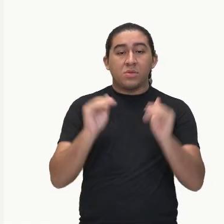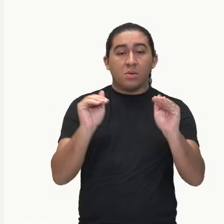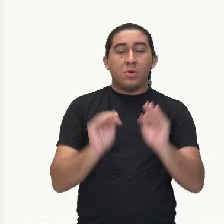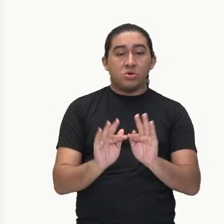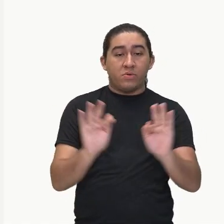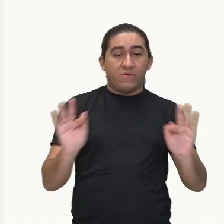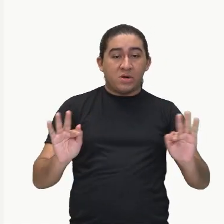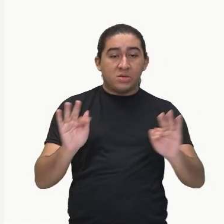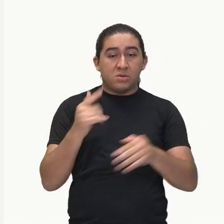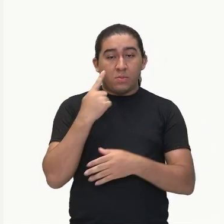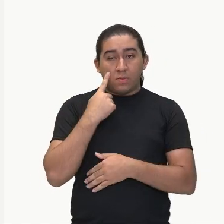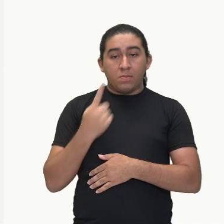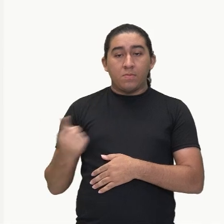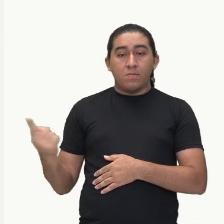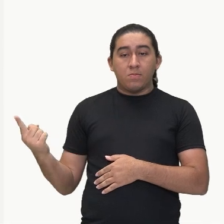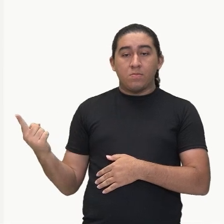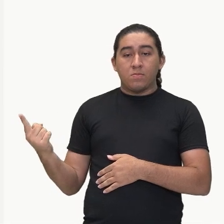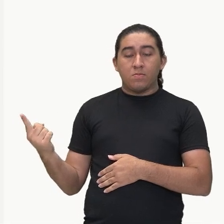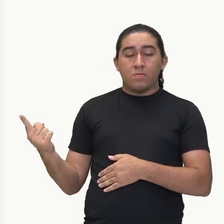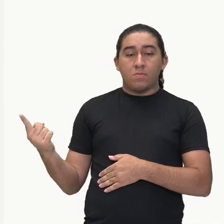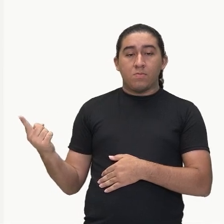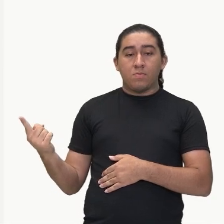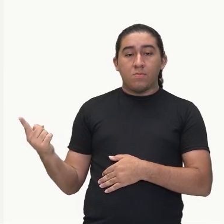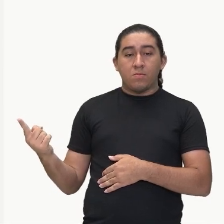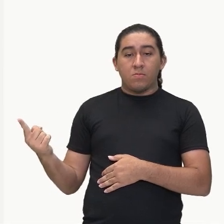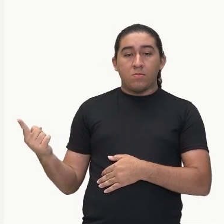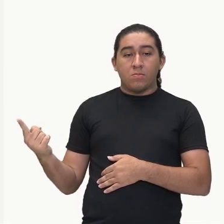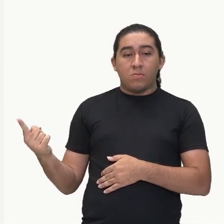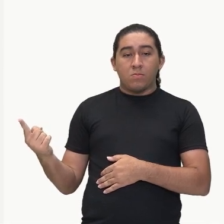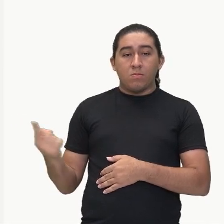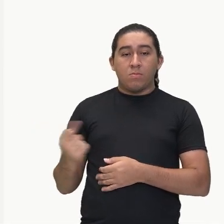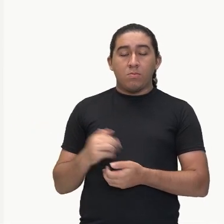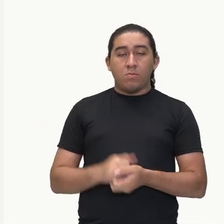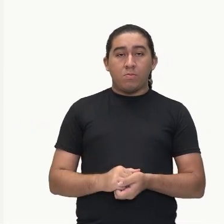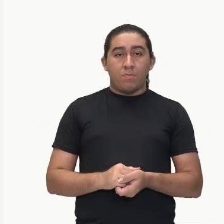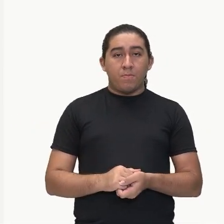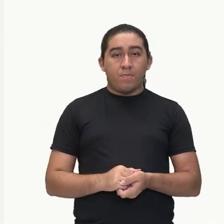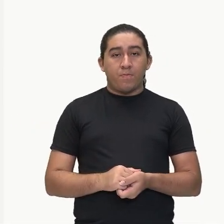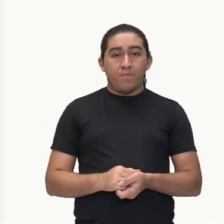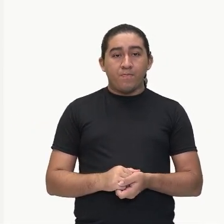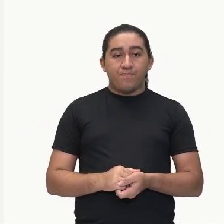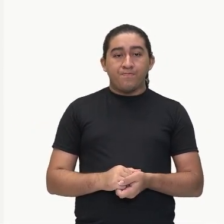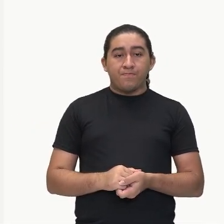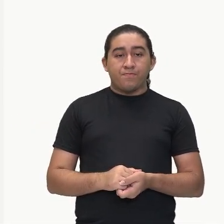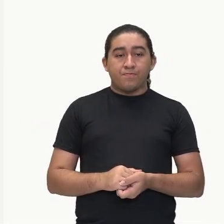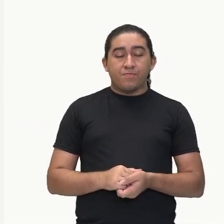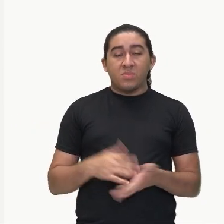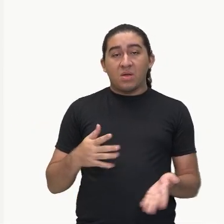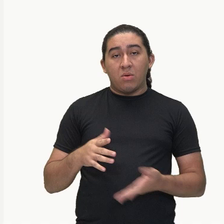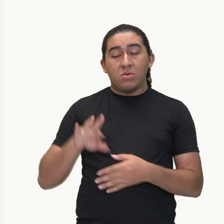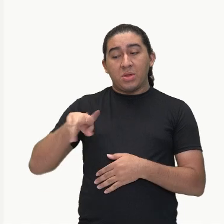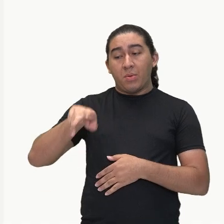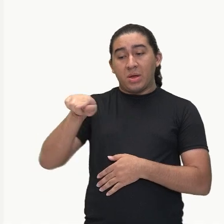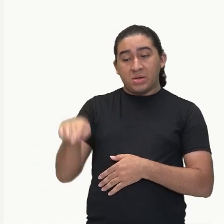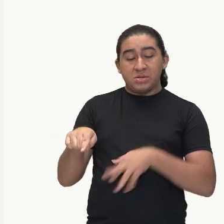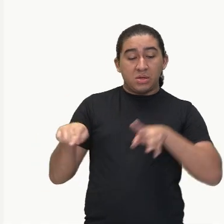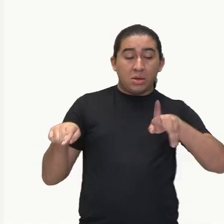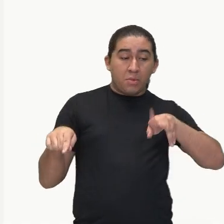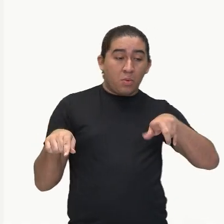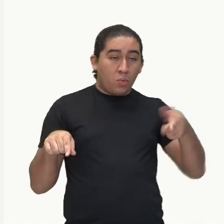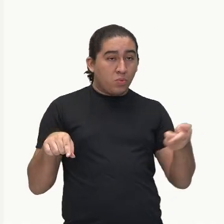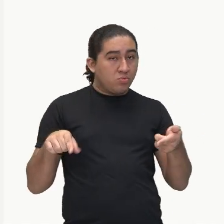nem natação são meus esportes preferidos. Tá? Então, nem uma coisa e nem outra.